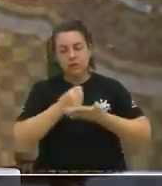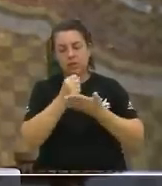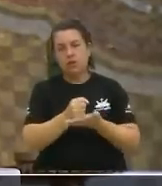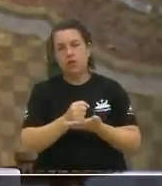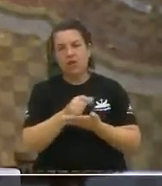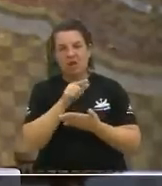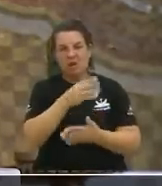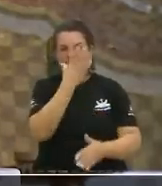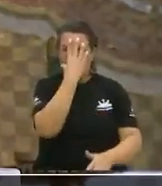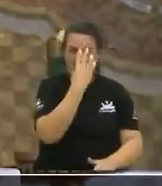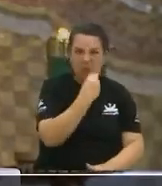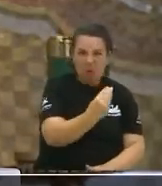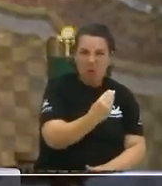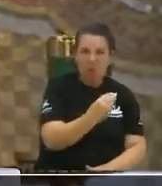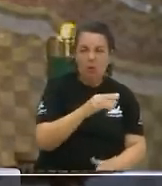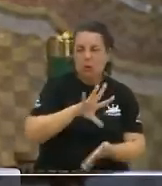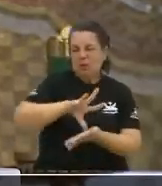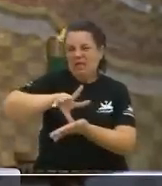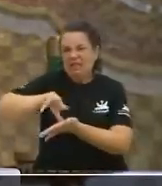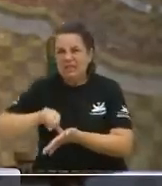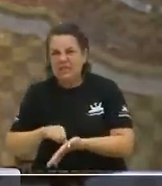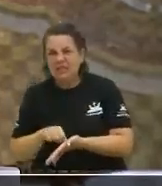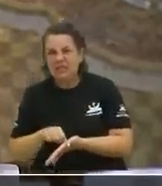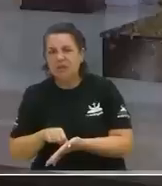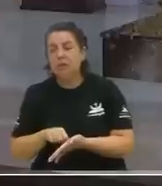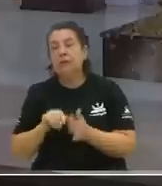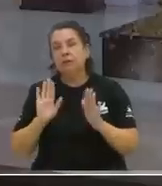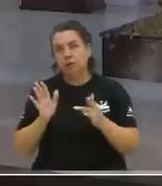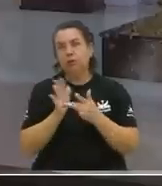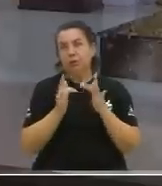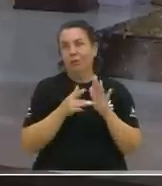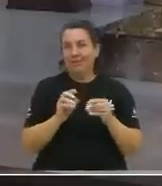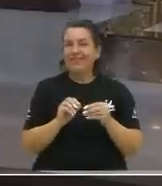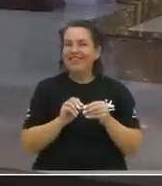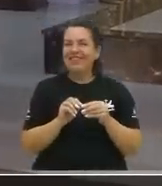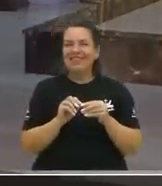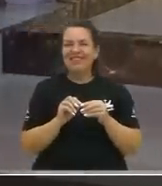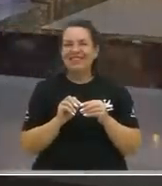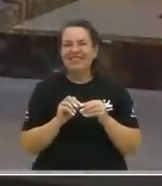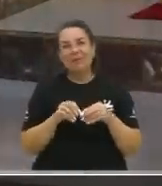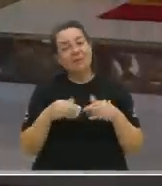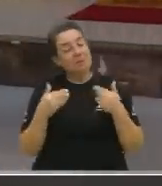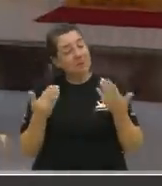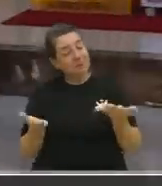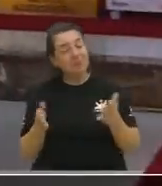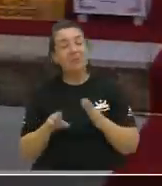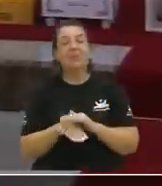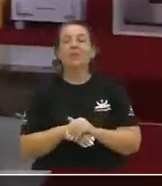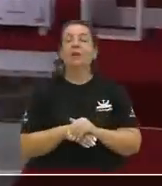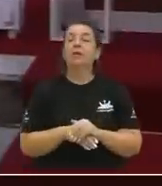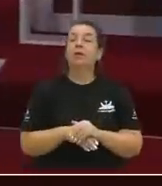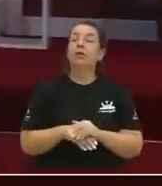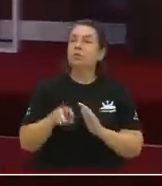dos lobos, dos ladrões. E eu diria, o